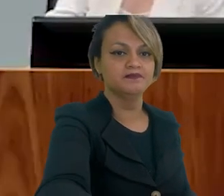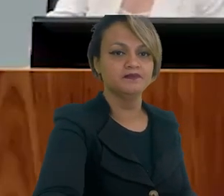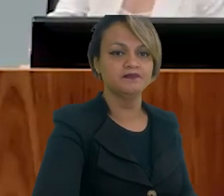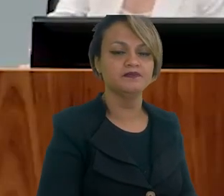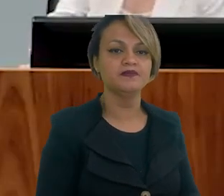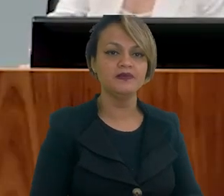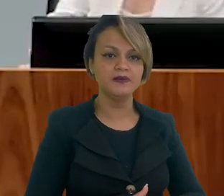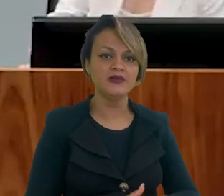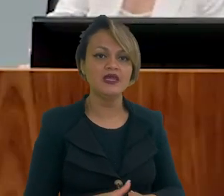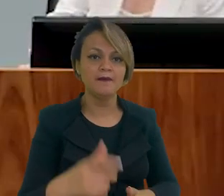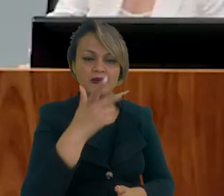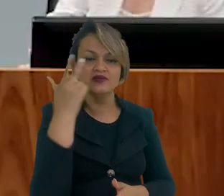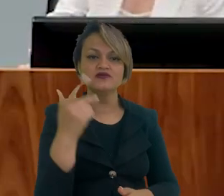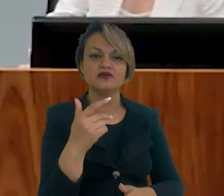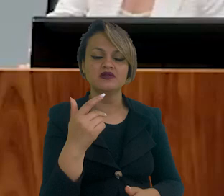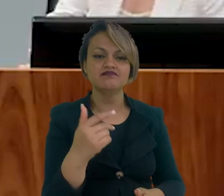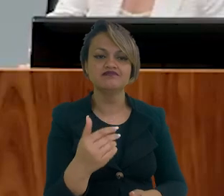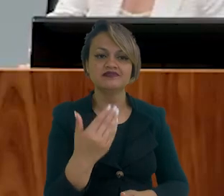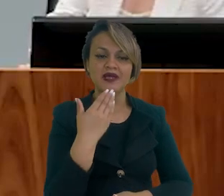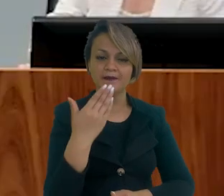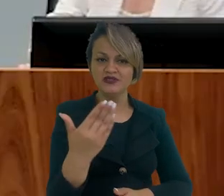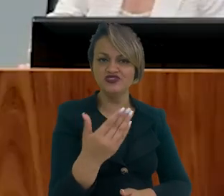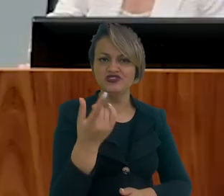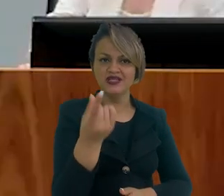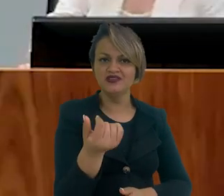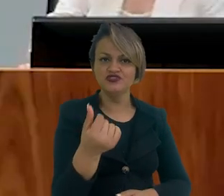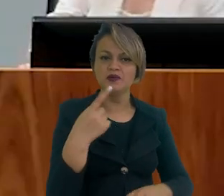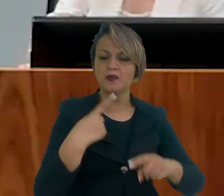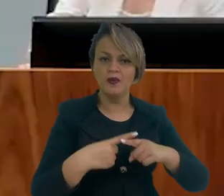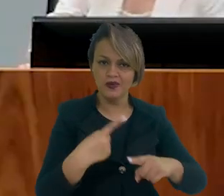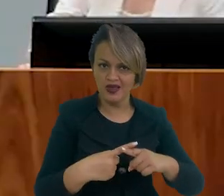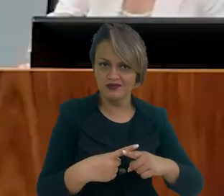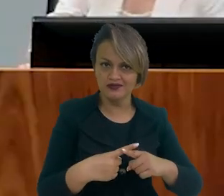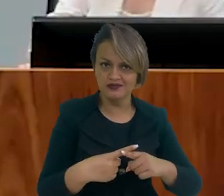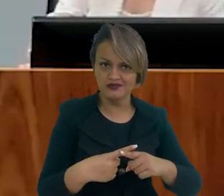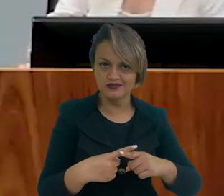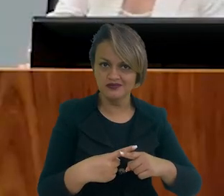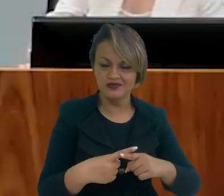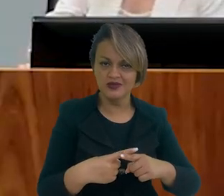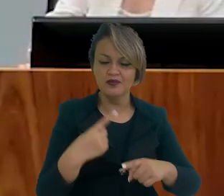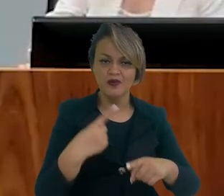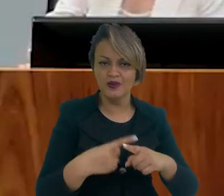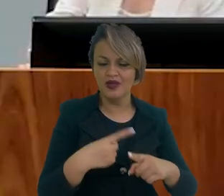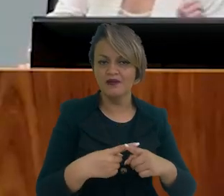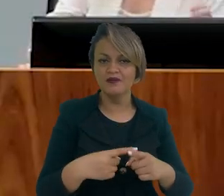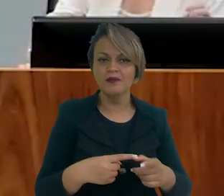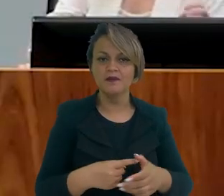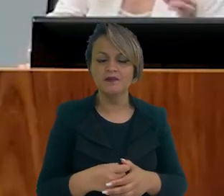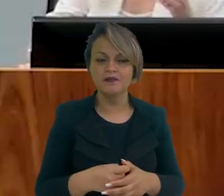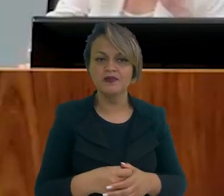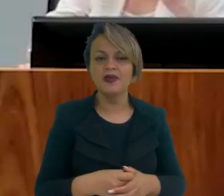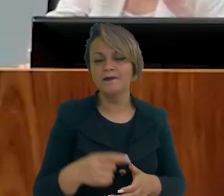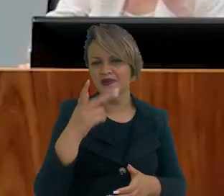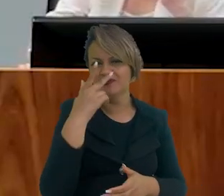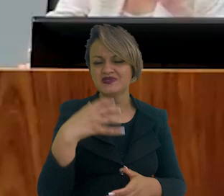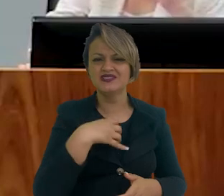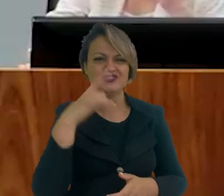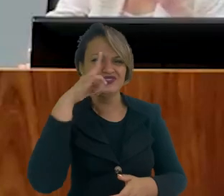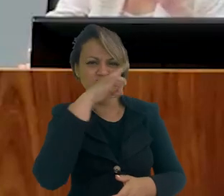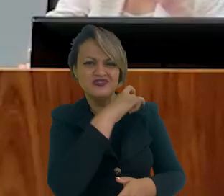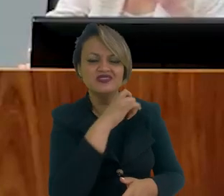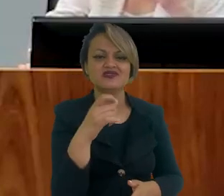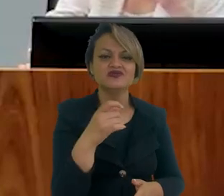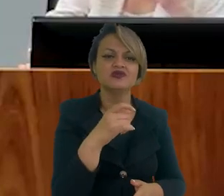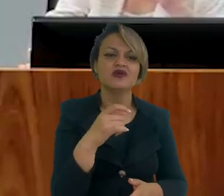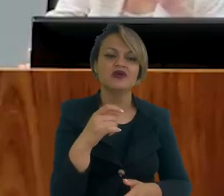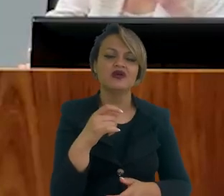colocar qual por qual fundamento ele tá pedindo aquele valor né E aí também o juiz celular também